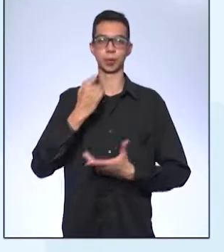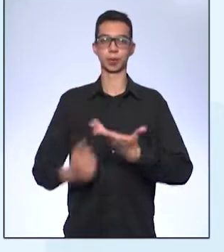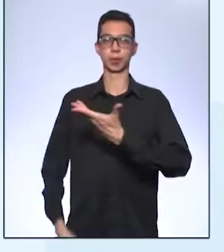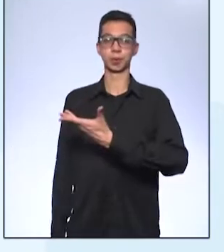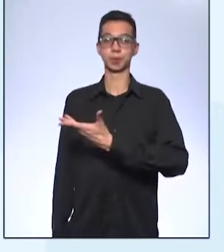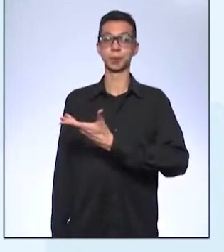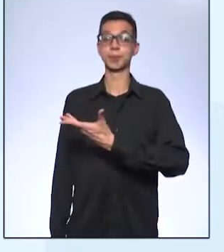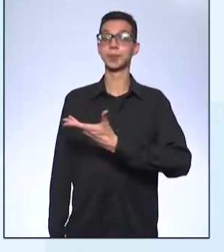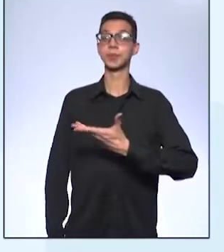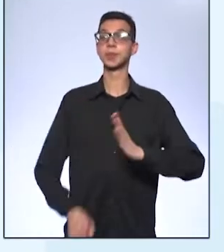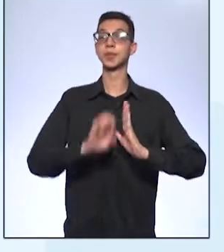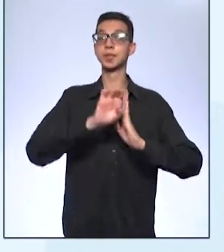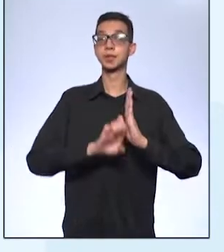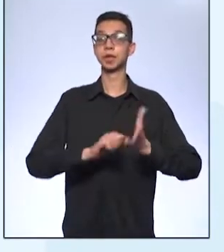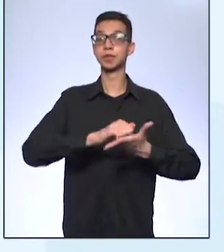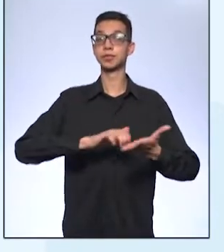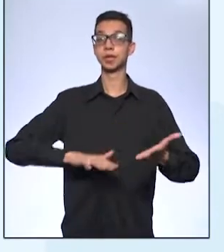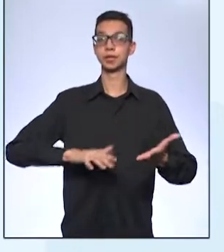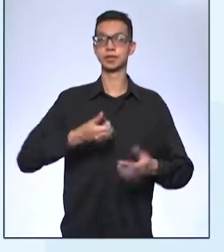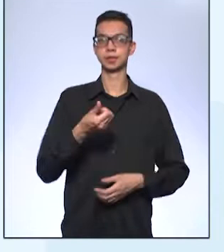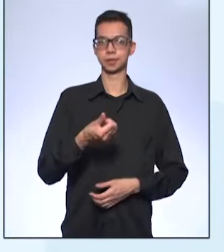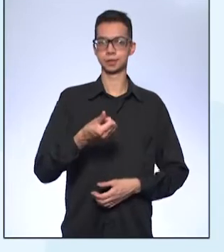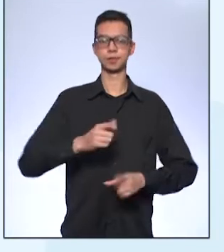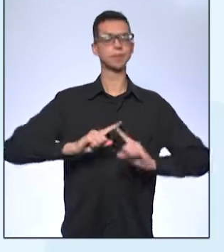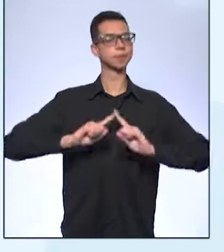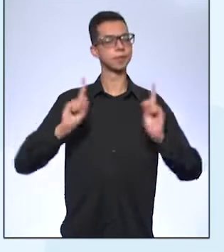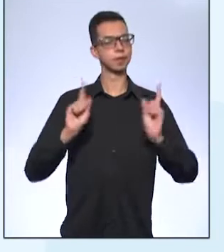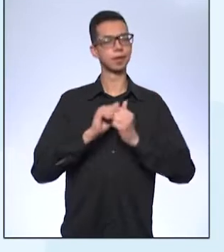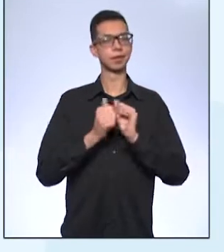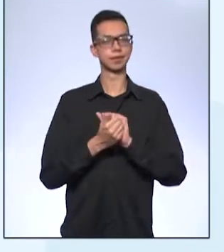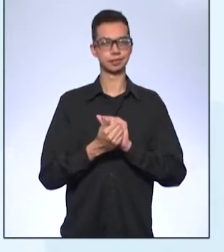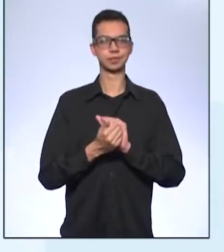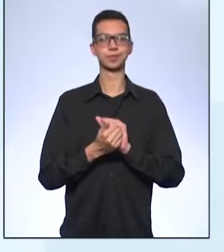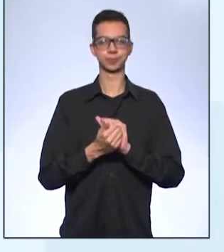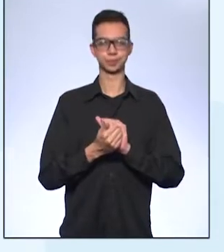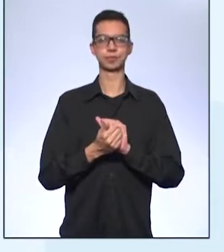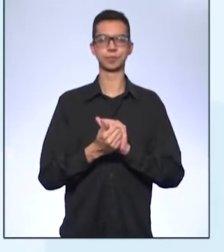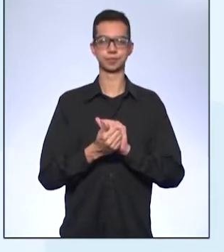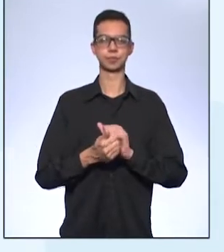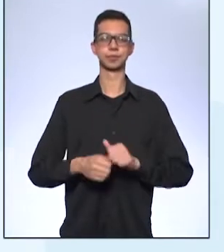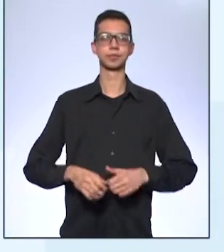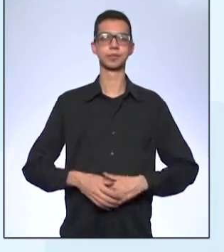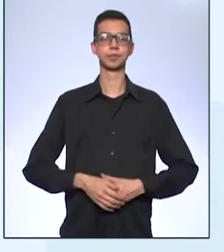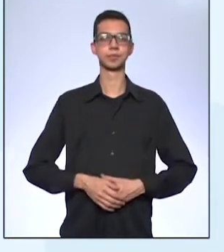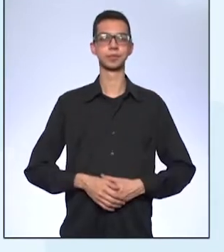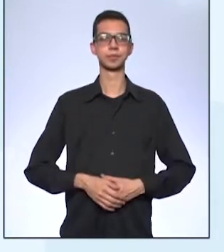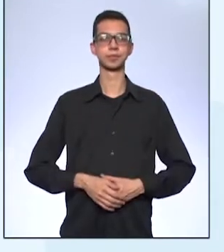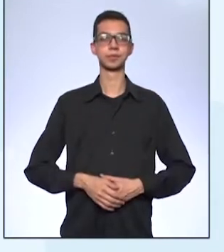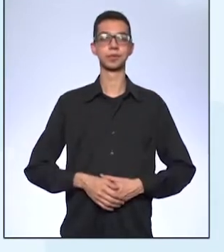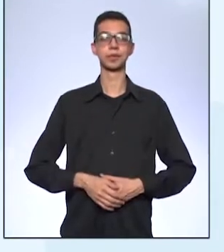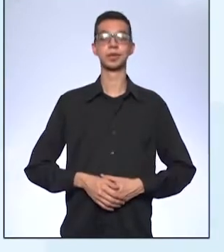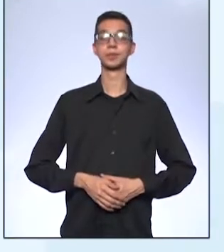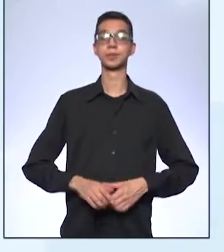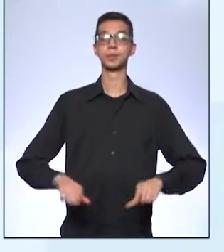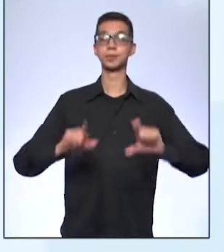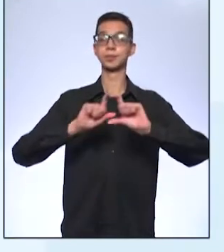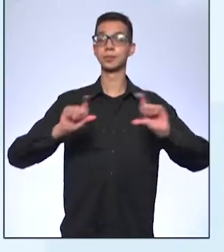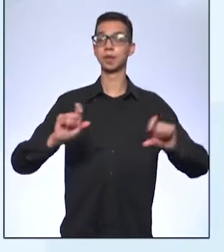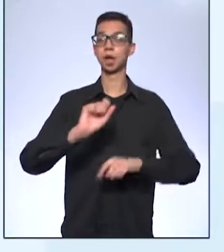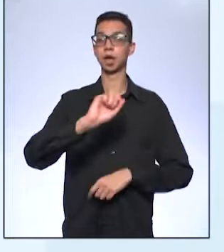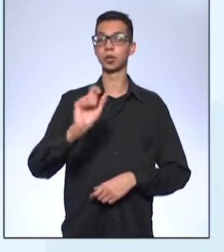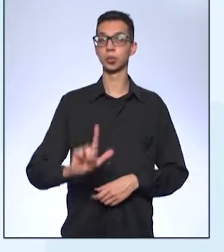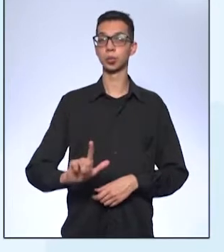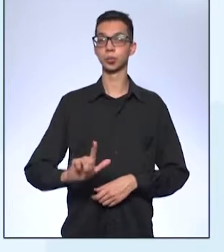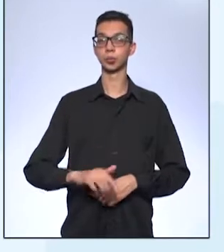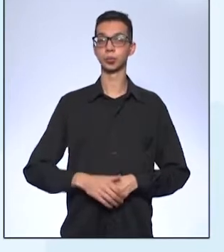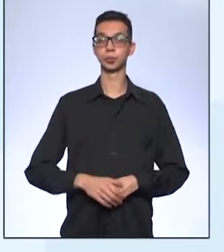esse exercício, está na atividade 6, mas nós adaptamos. Você tem lá, how much energy do you... Desculpa.